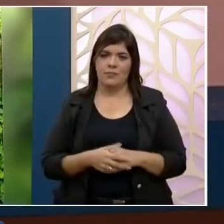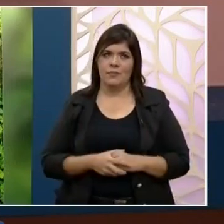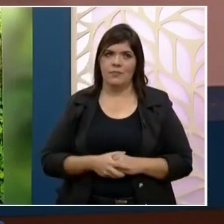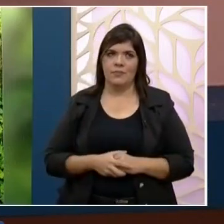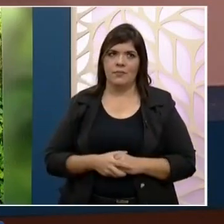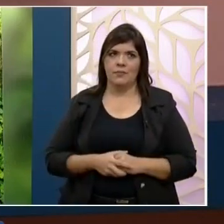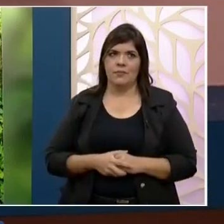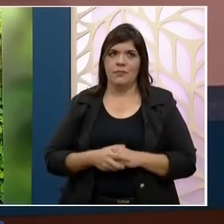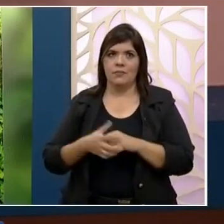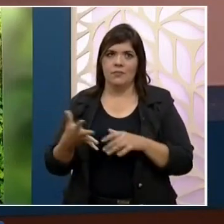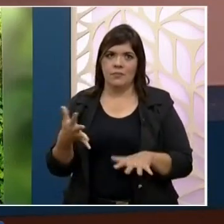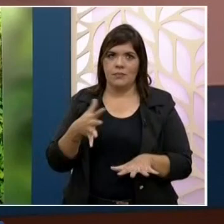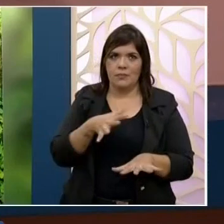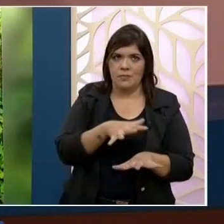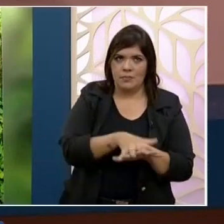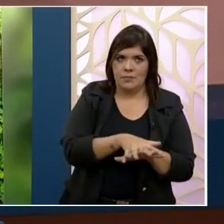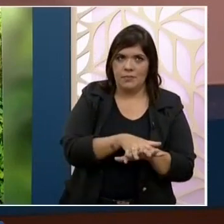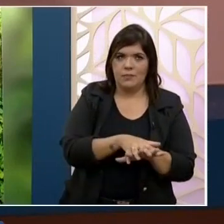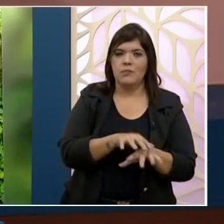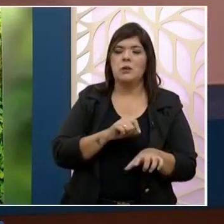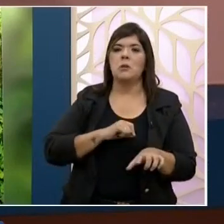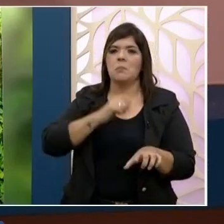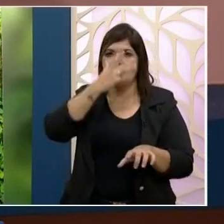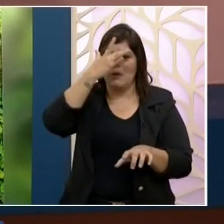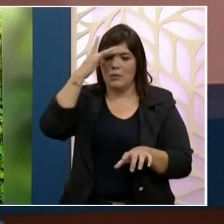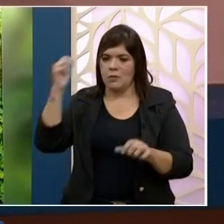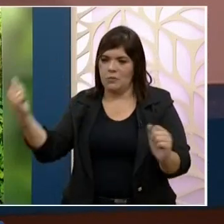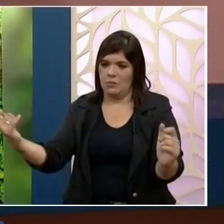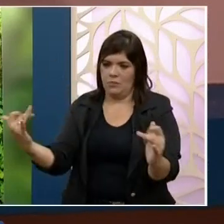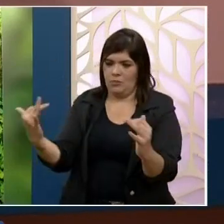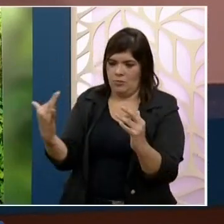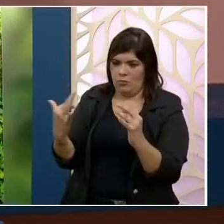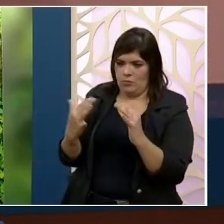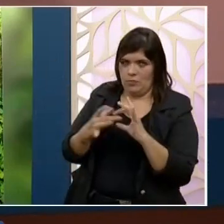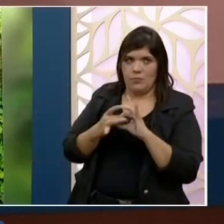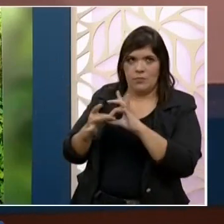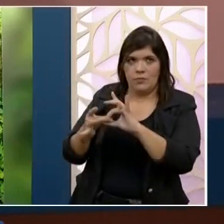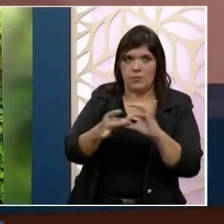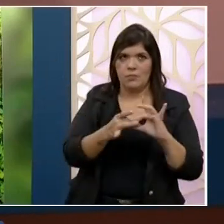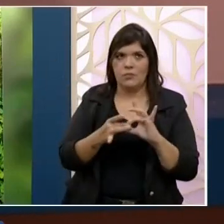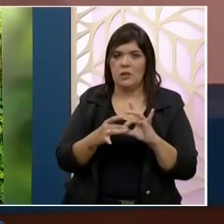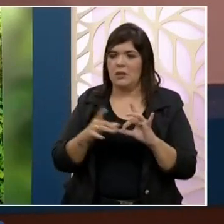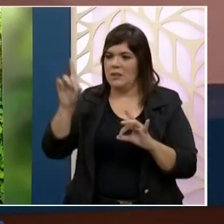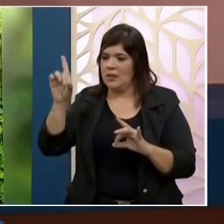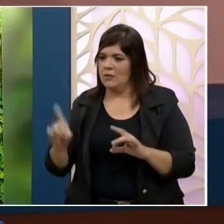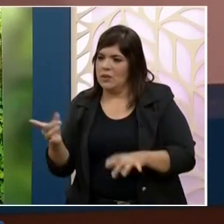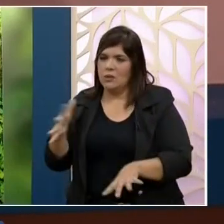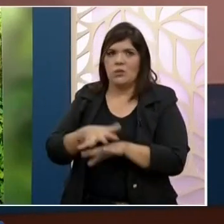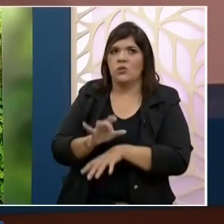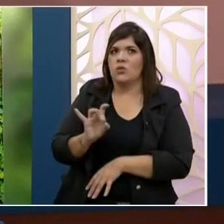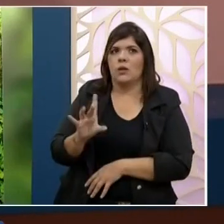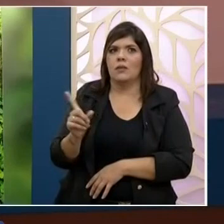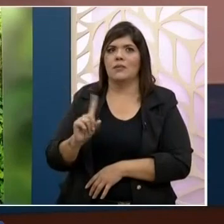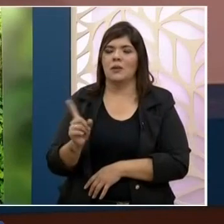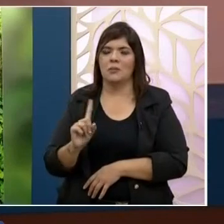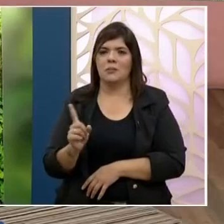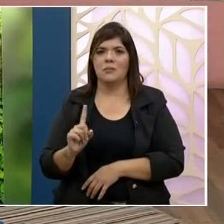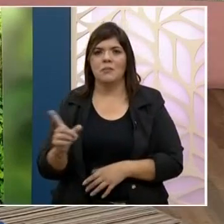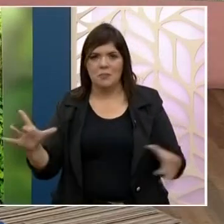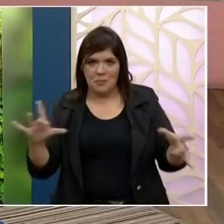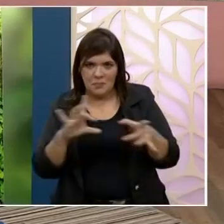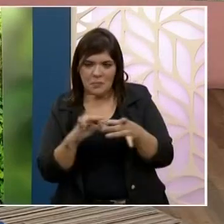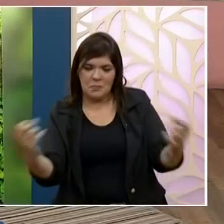Que incluir é reunir pessoas e não deficiências. Perfeito. Inclua,